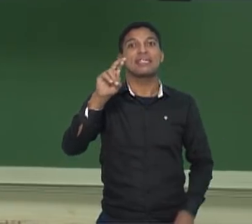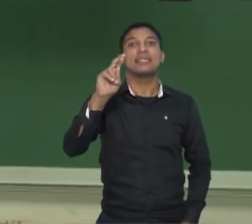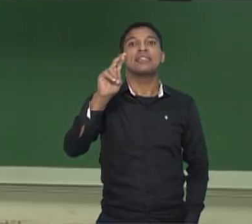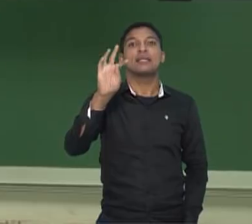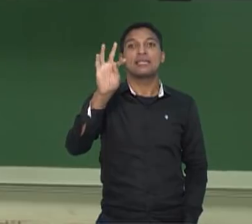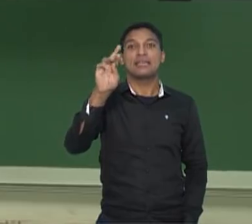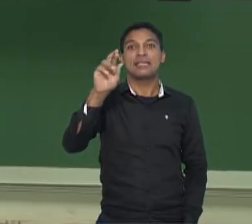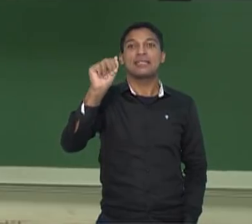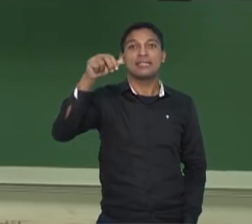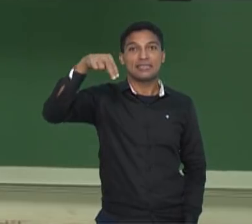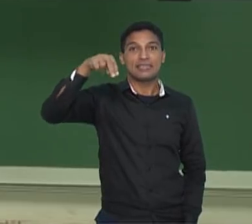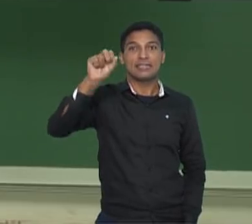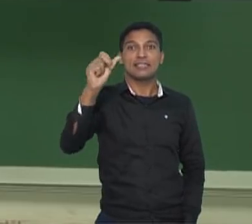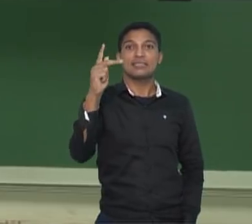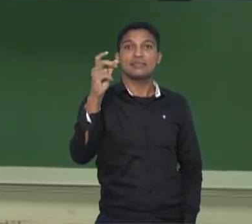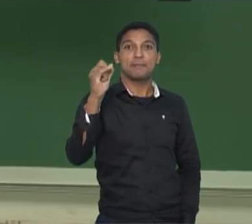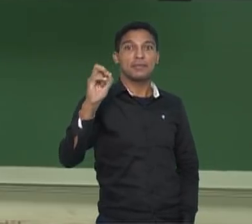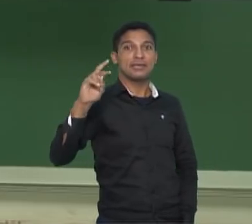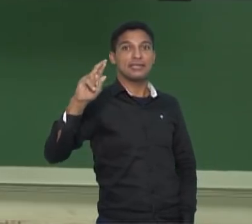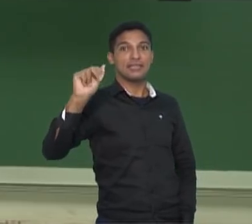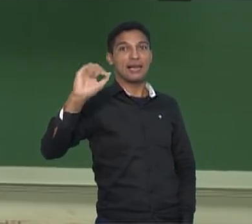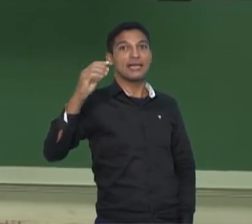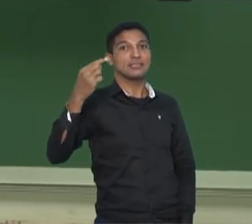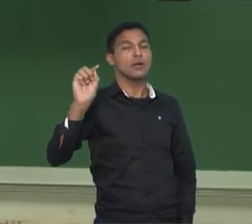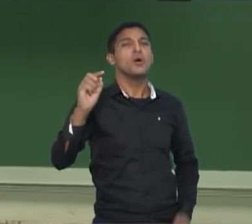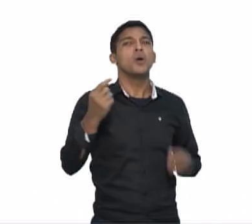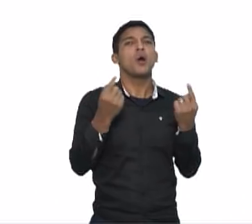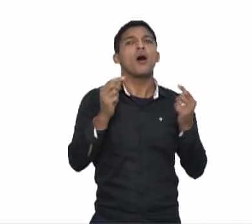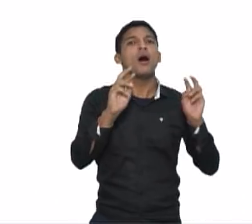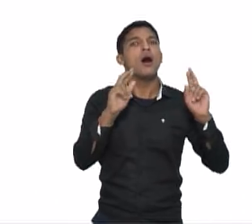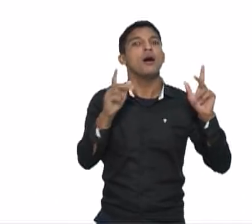uma etapa para a outra? Vamos lá?